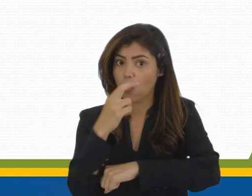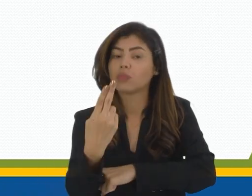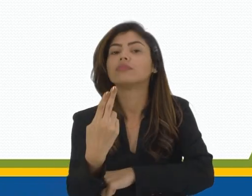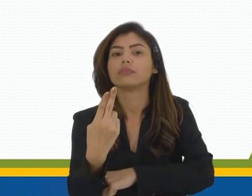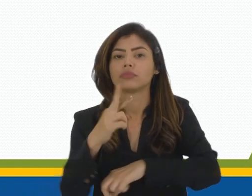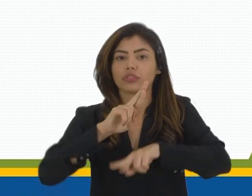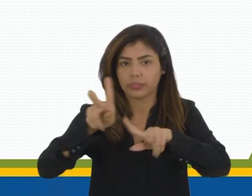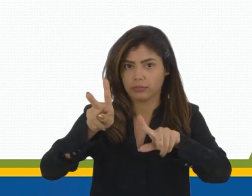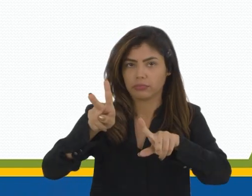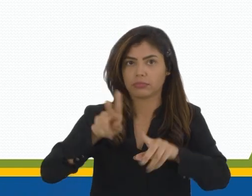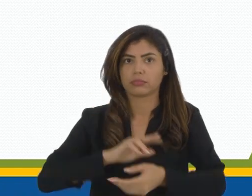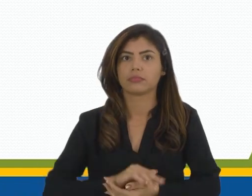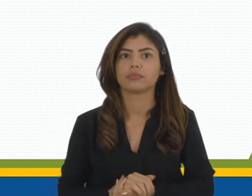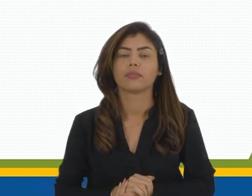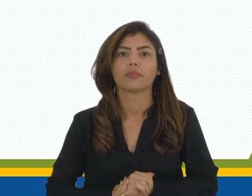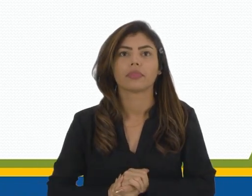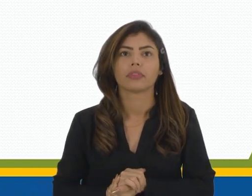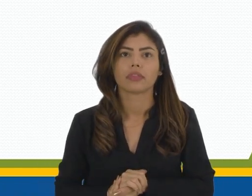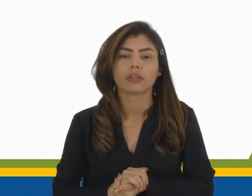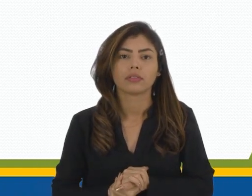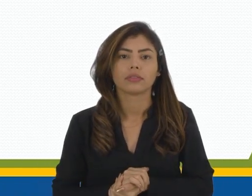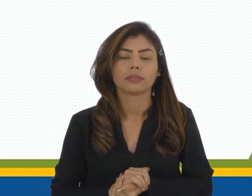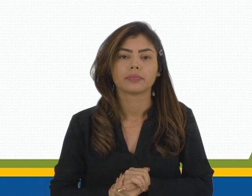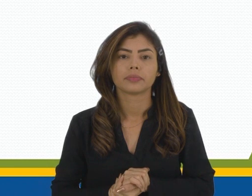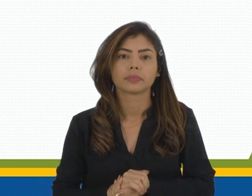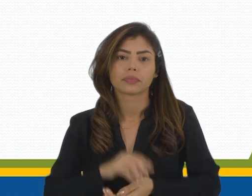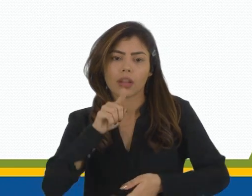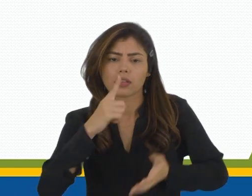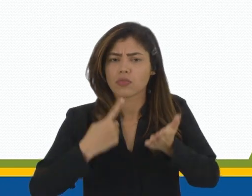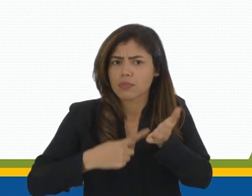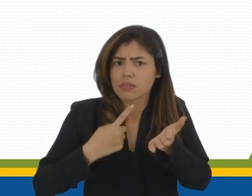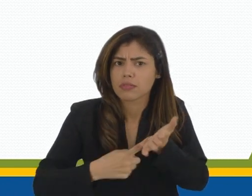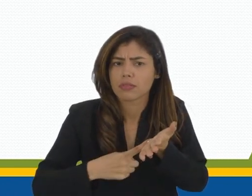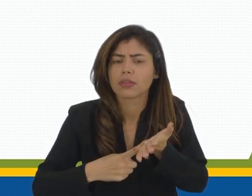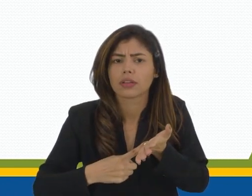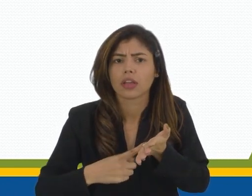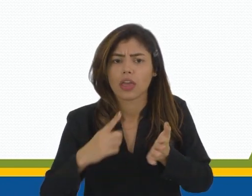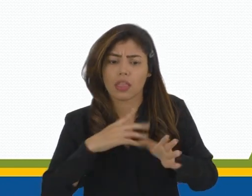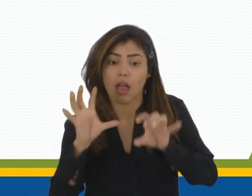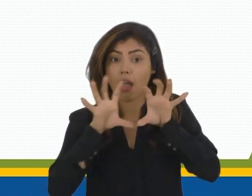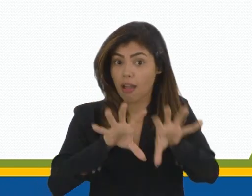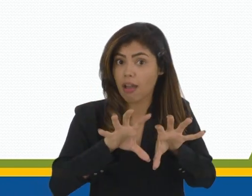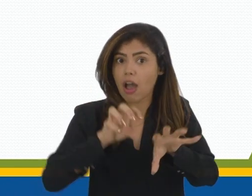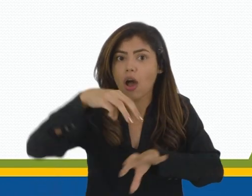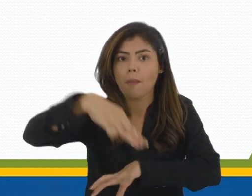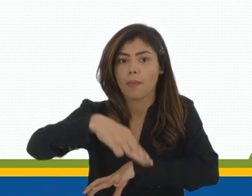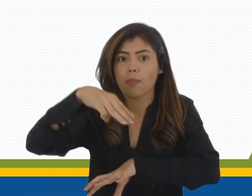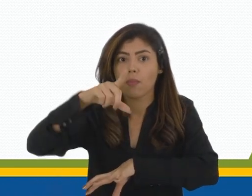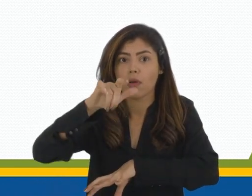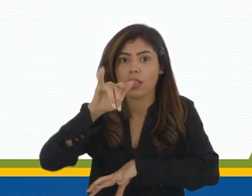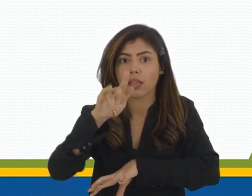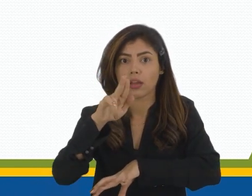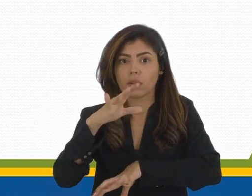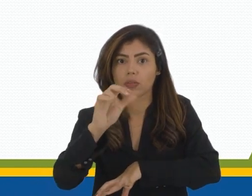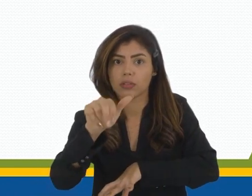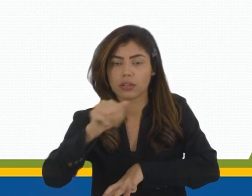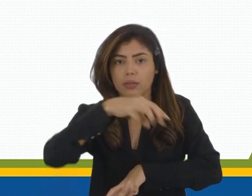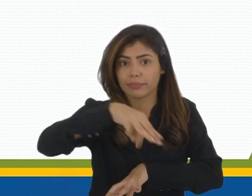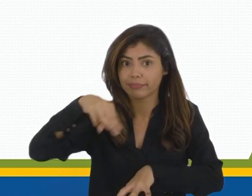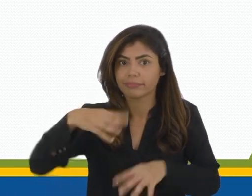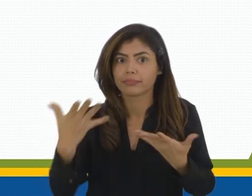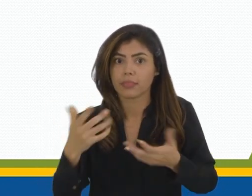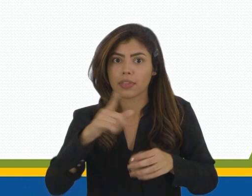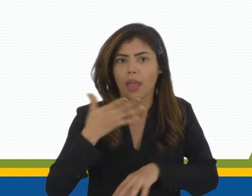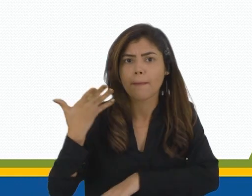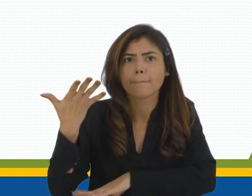átomos diferentes. E essas combinações nós denominamos de moléculas. As moléculas elas vão